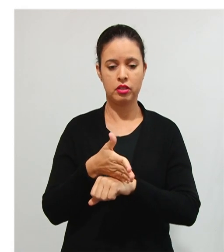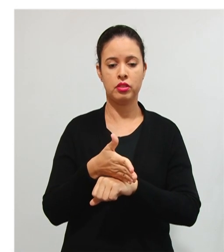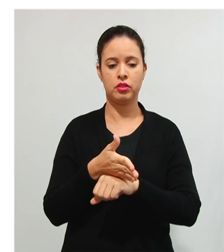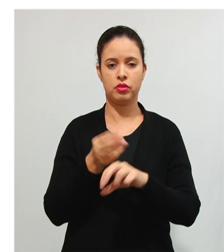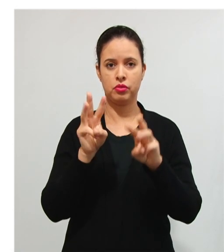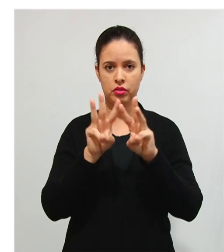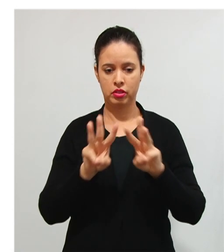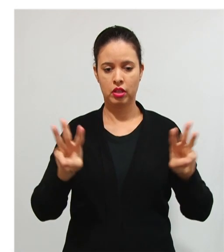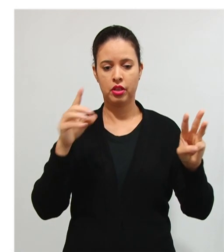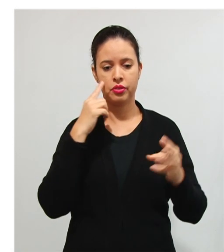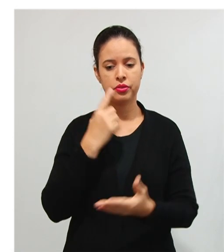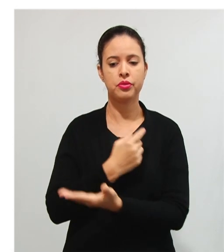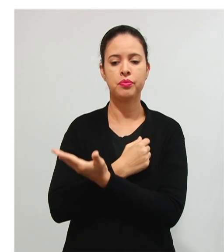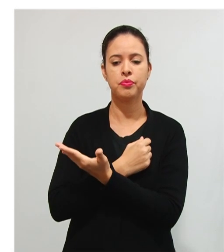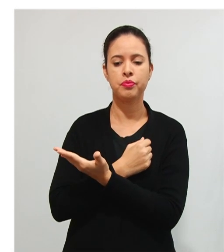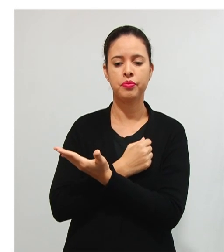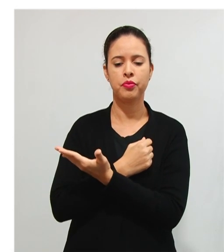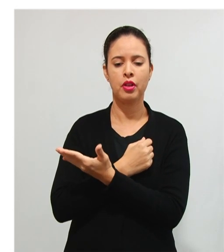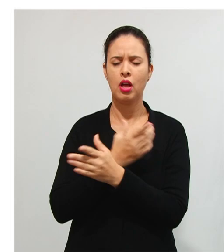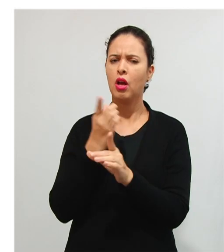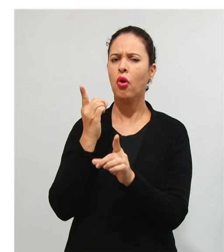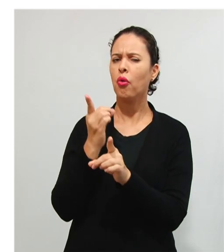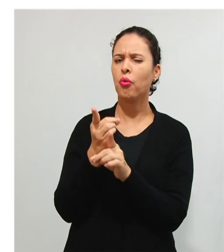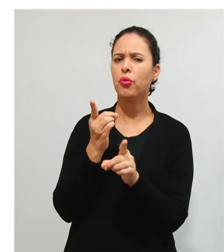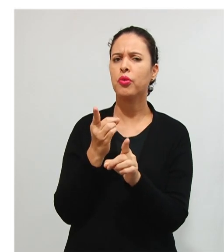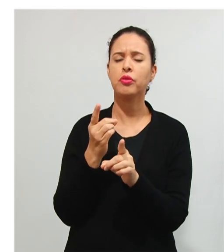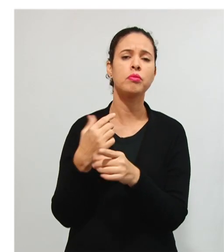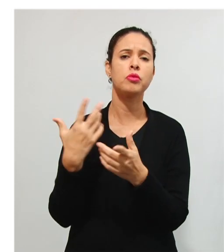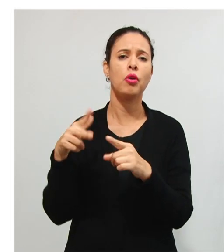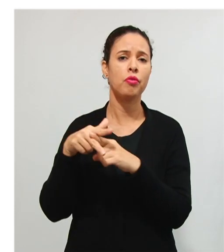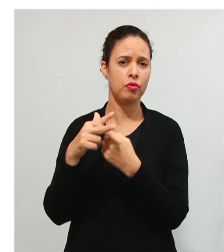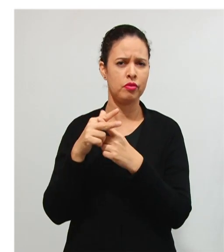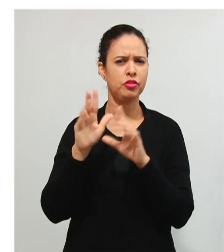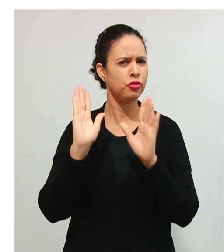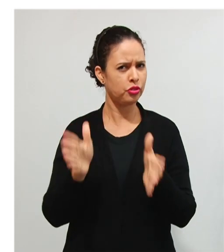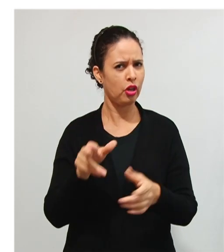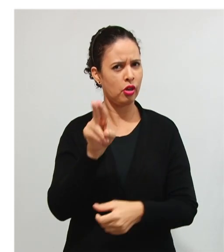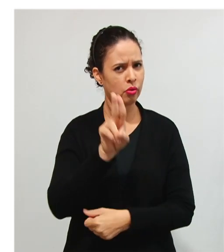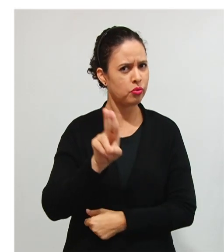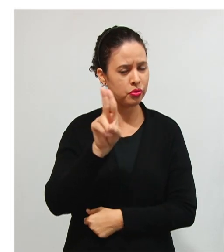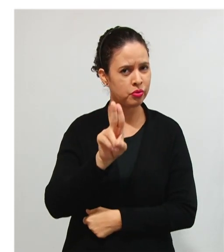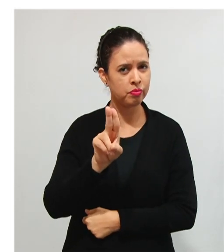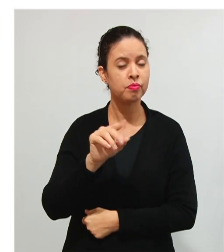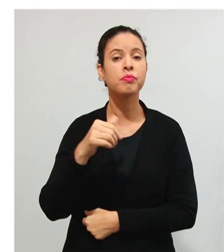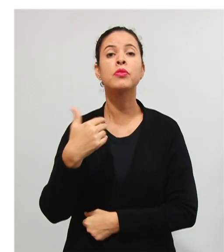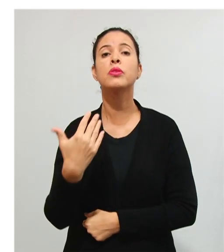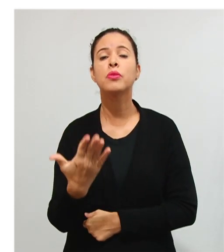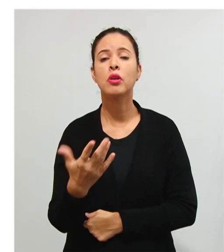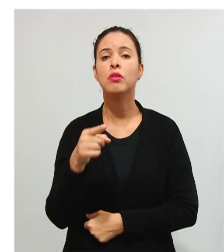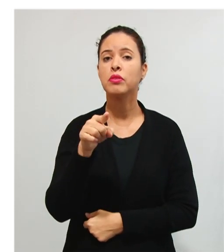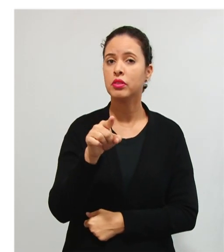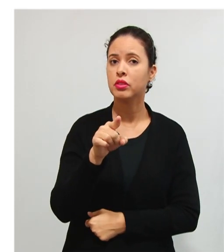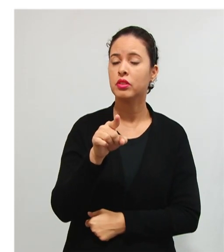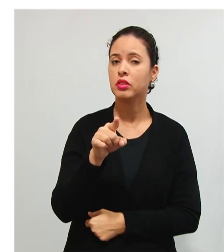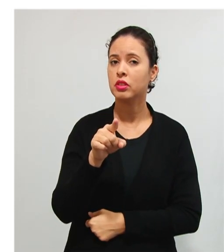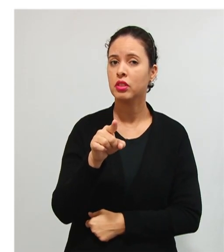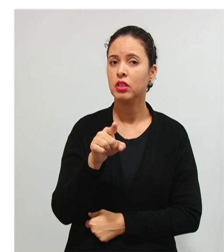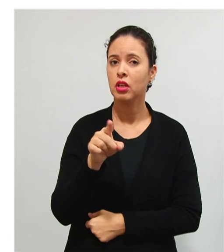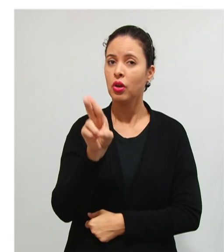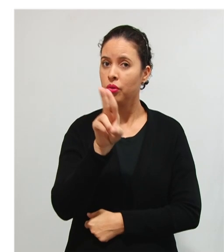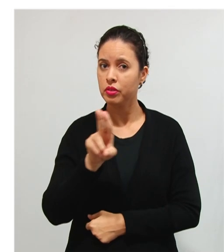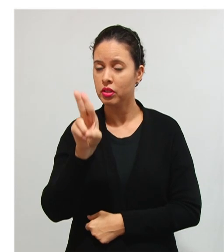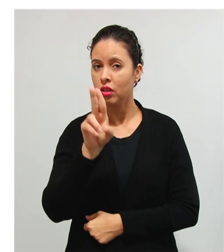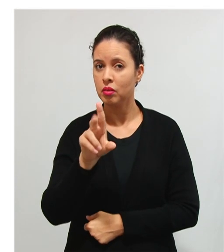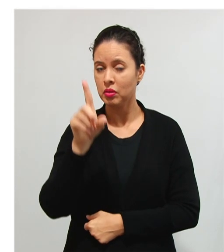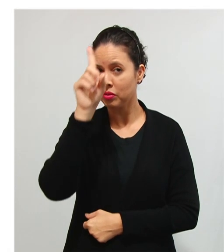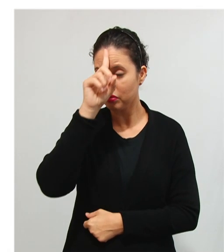posterior à aula e tentem verificar quais dessas ferramentas vocês utilizam. Ou quais vocês utilizam, mas não sabia que poderia